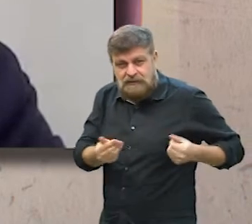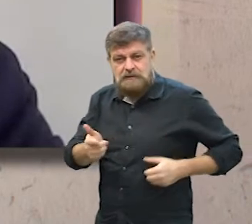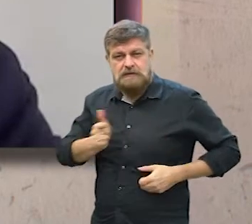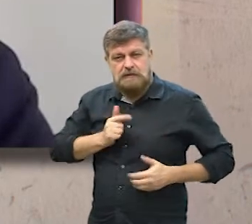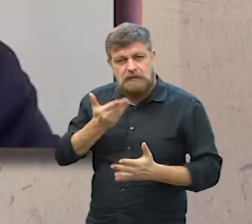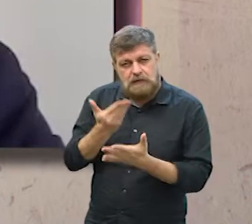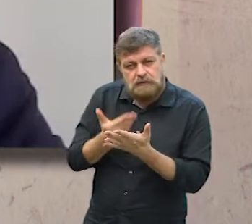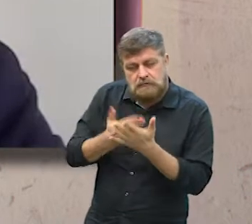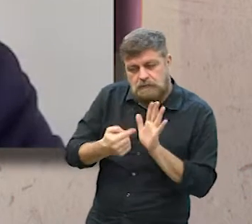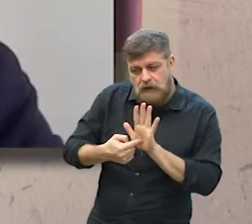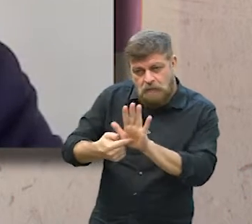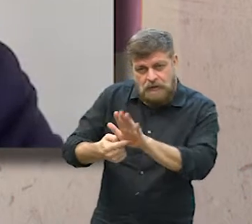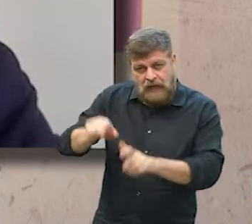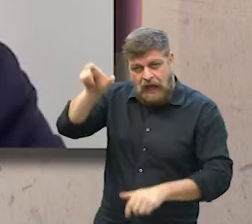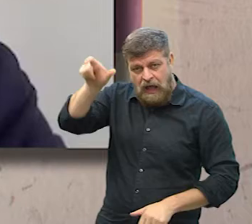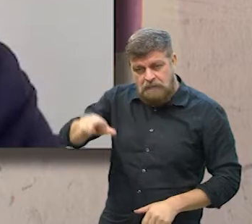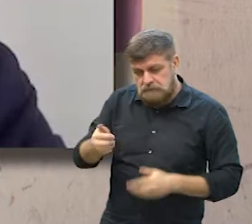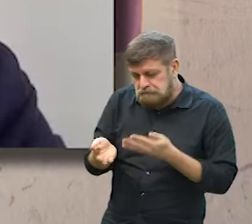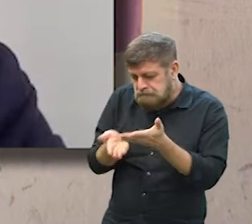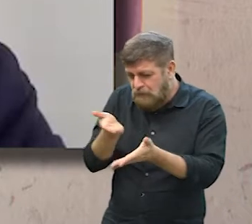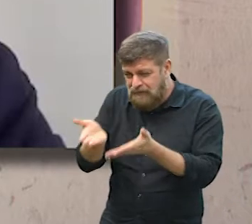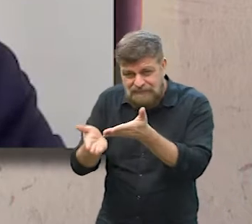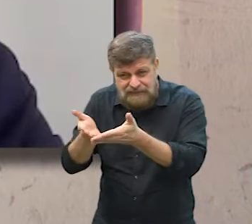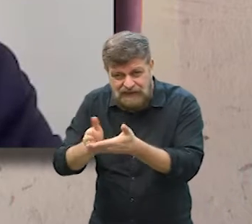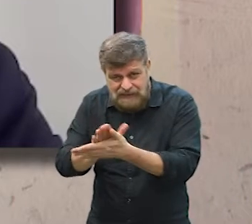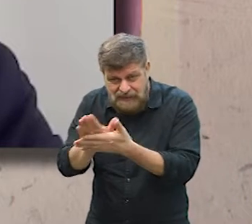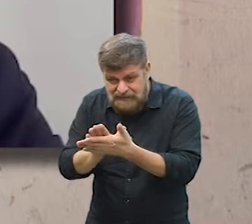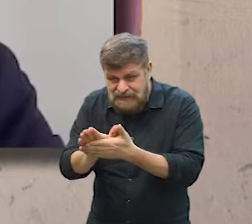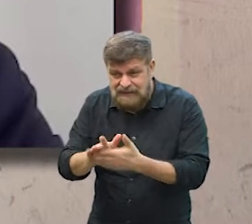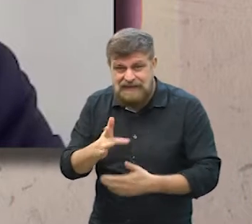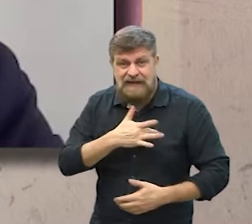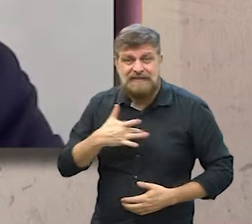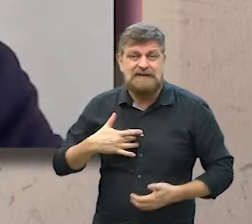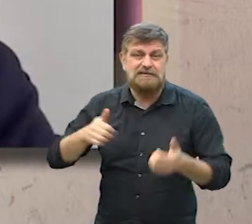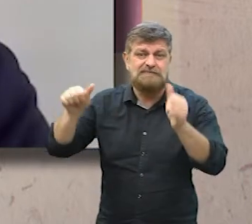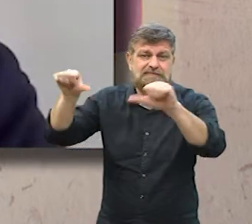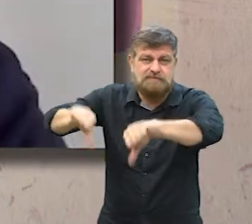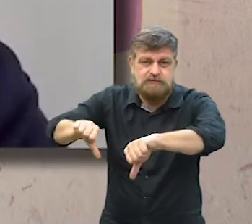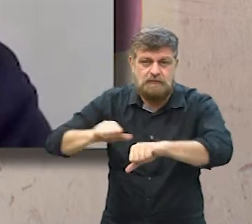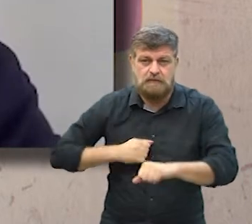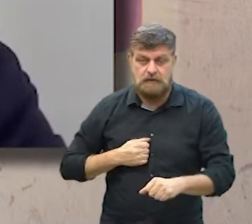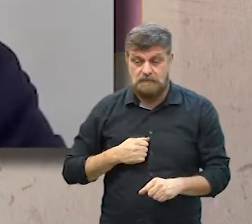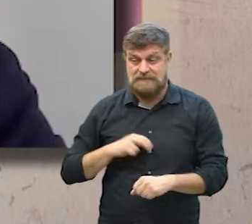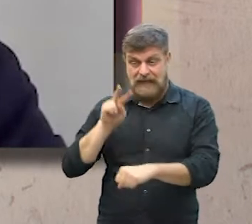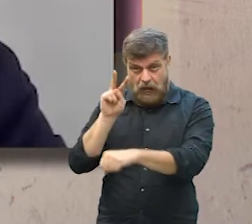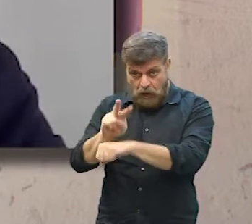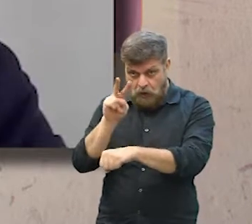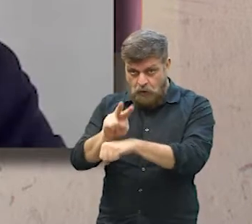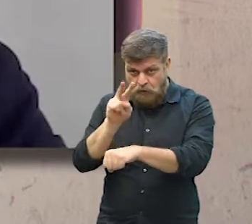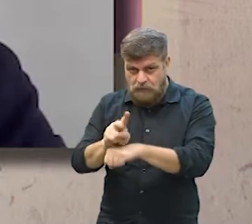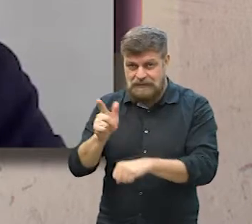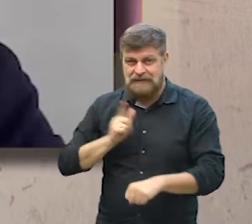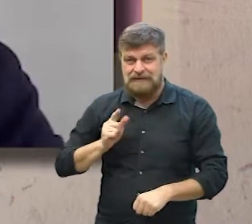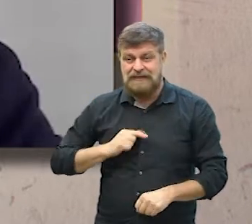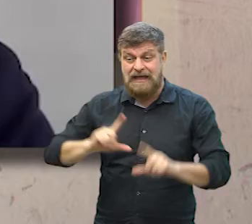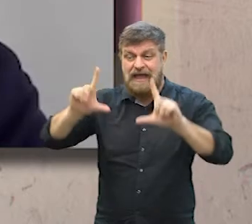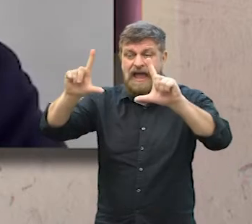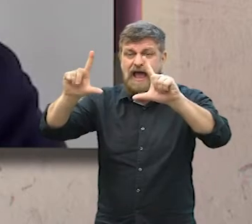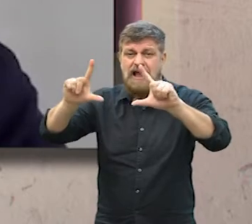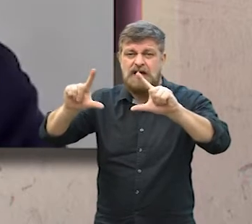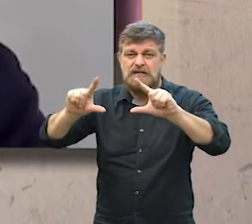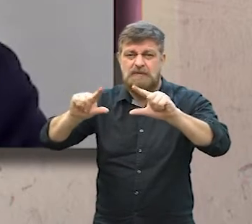de vida, e tem diversos estudos mostrando que o paciente não trata asma, a qualidade de vida cai muito, e quando você trata a asma, você consegue diminuir o